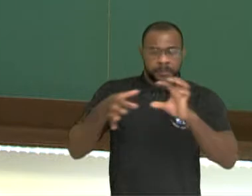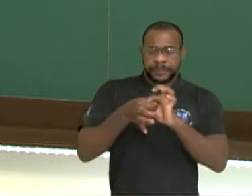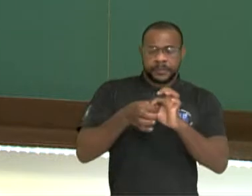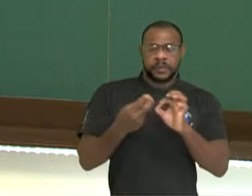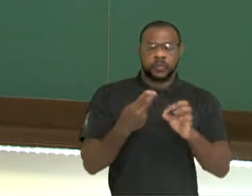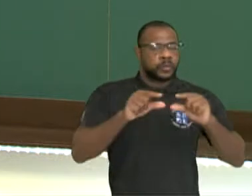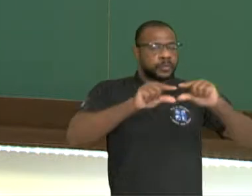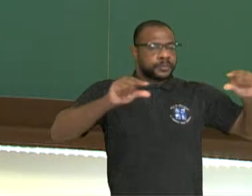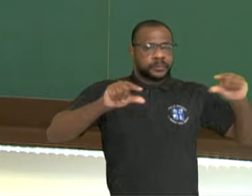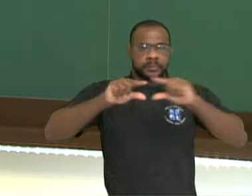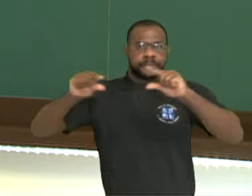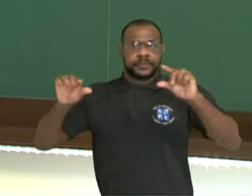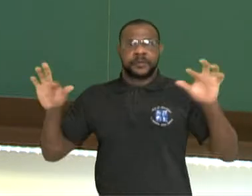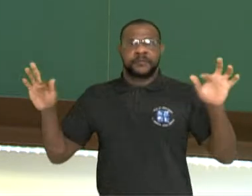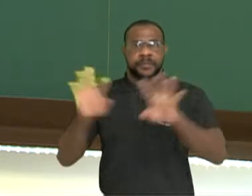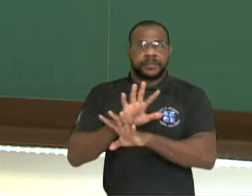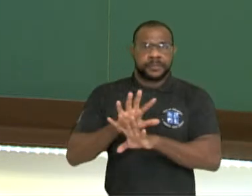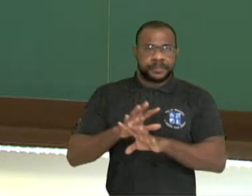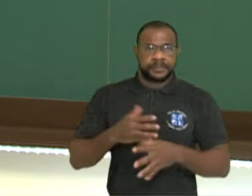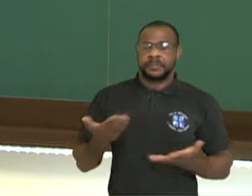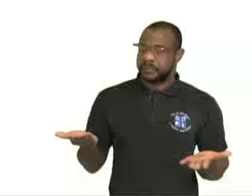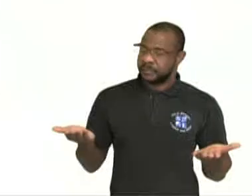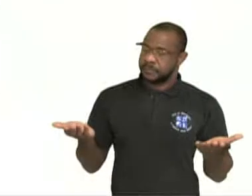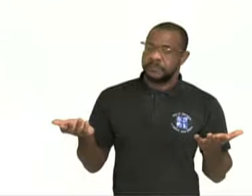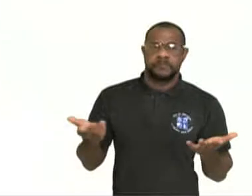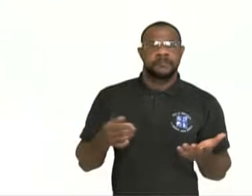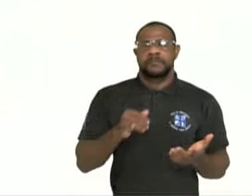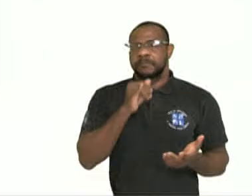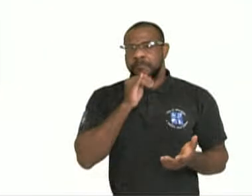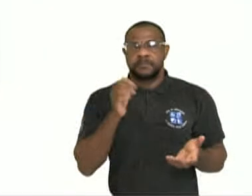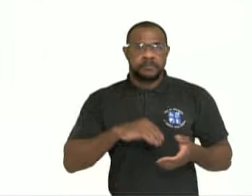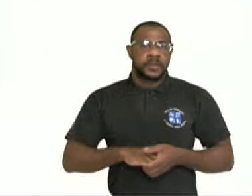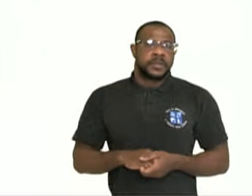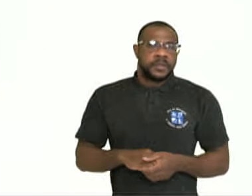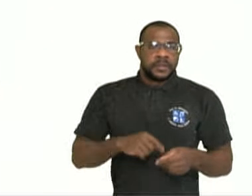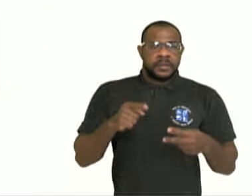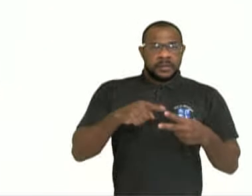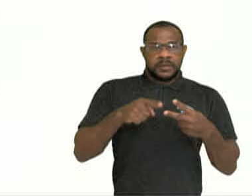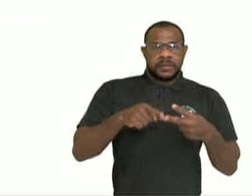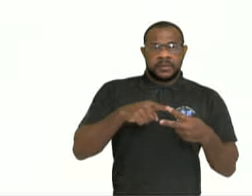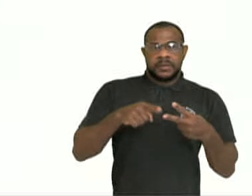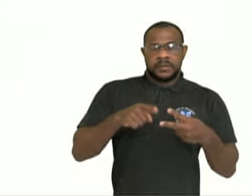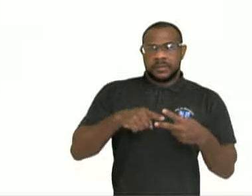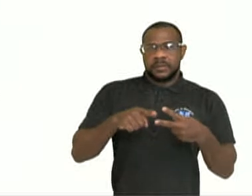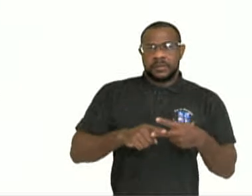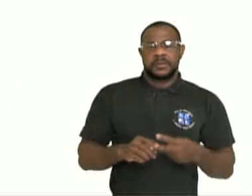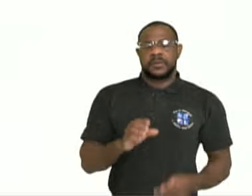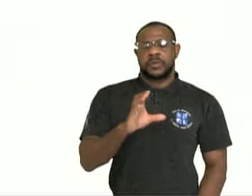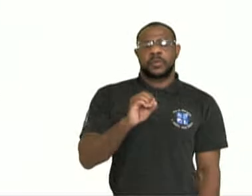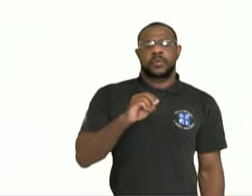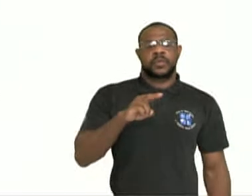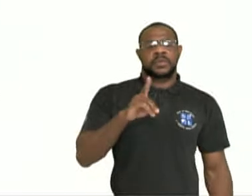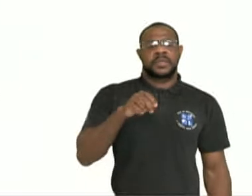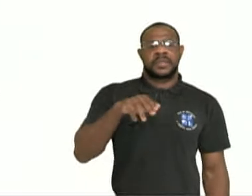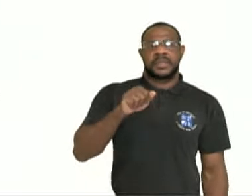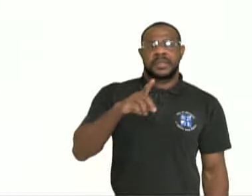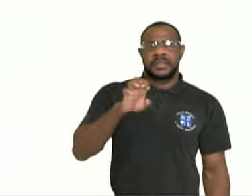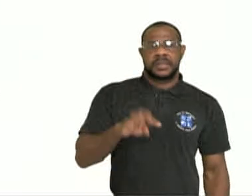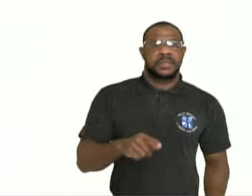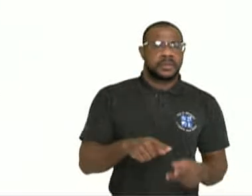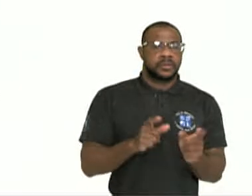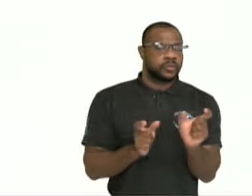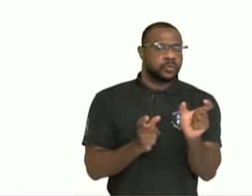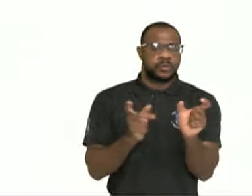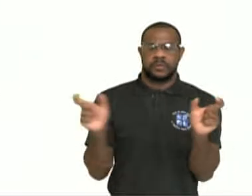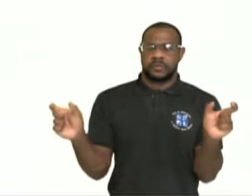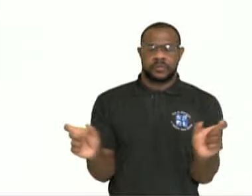orações completas. Podem ser coordinantes, se unem dois elementos de igual valor,